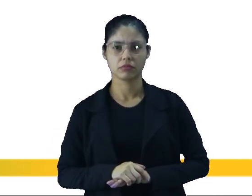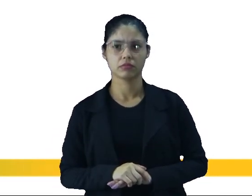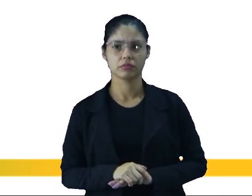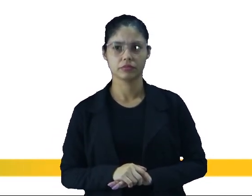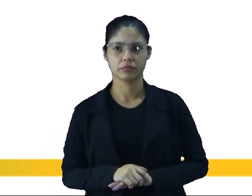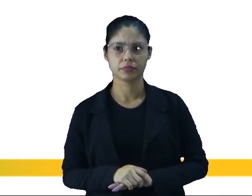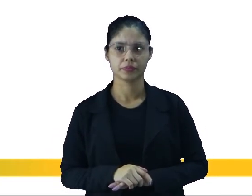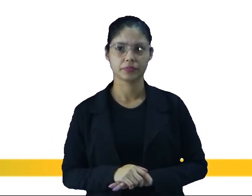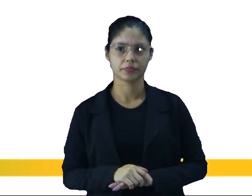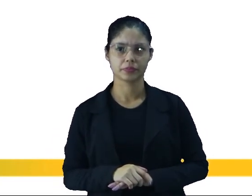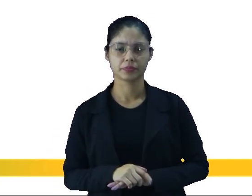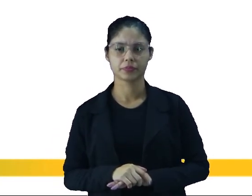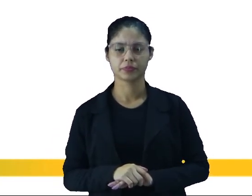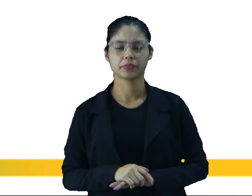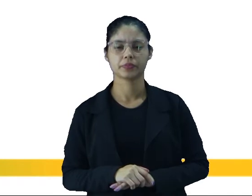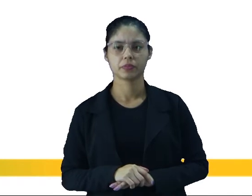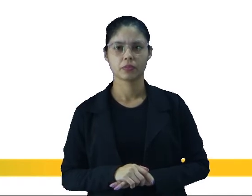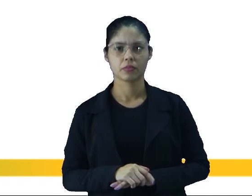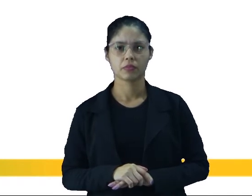Tá aqui, ó.